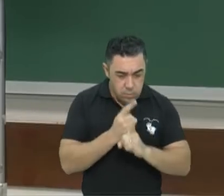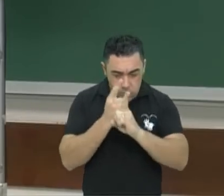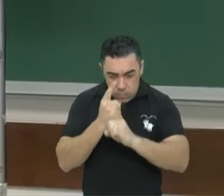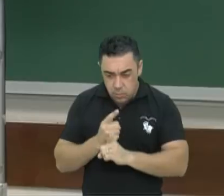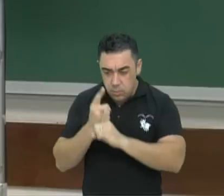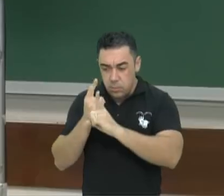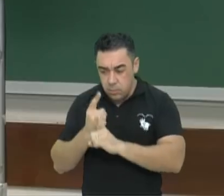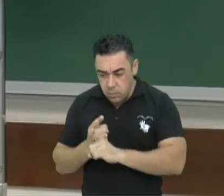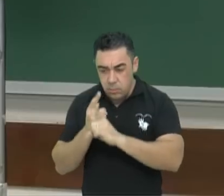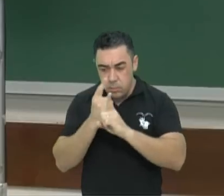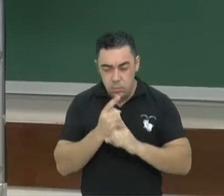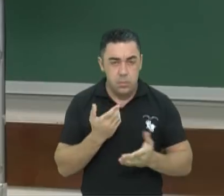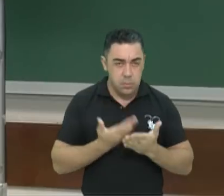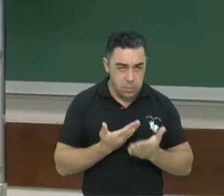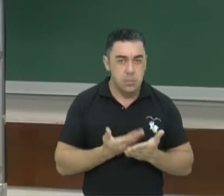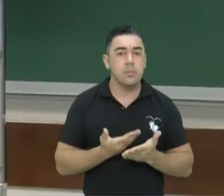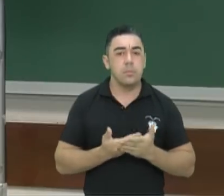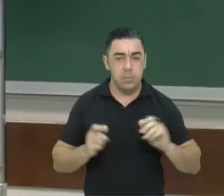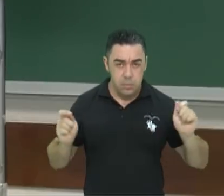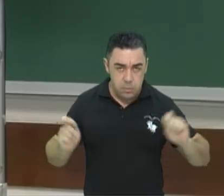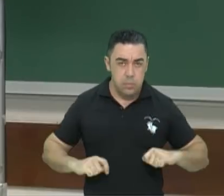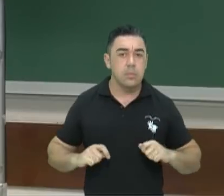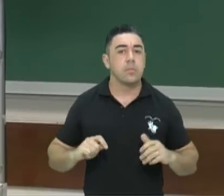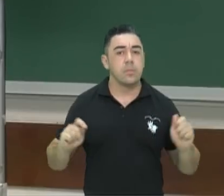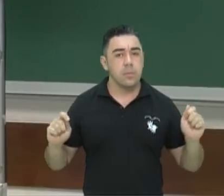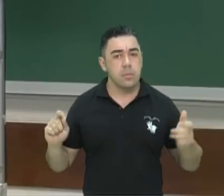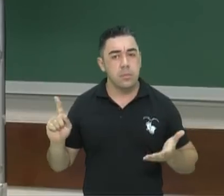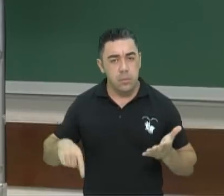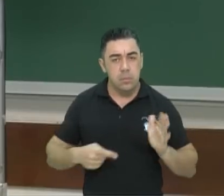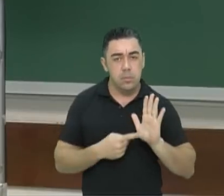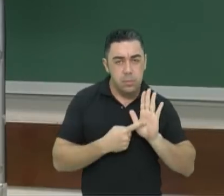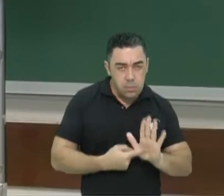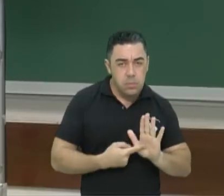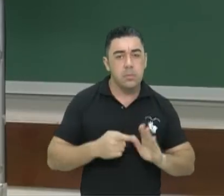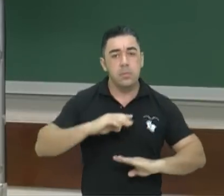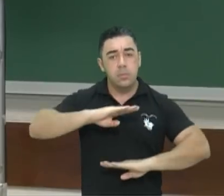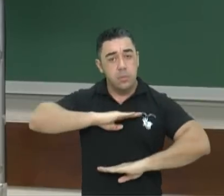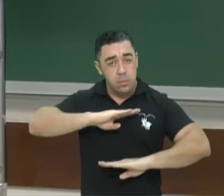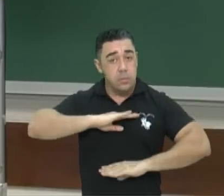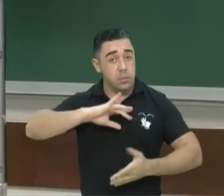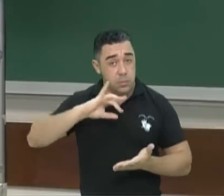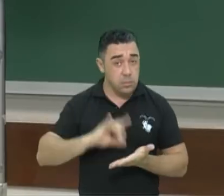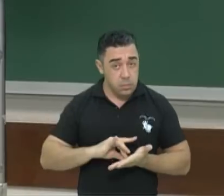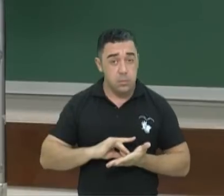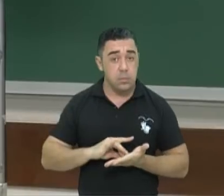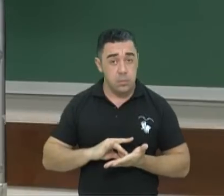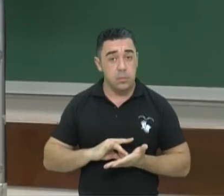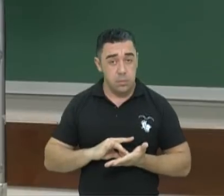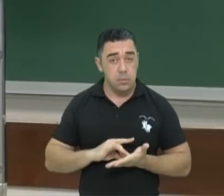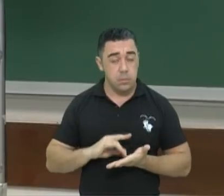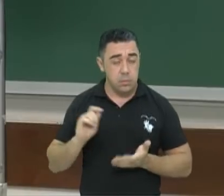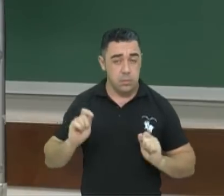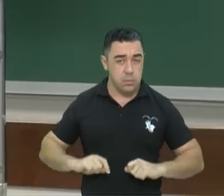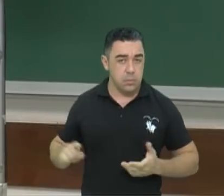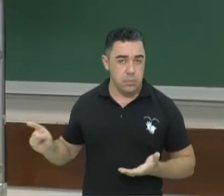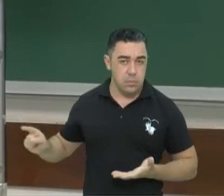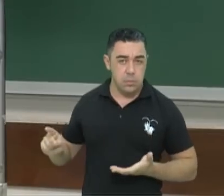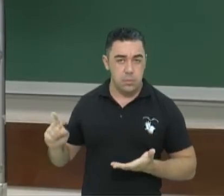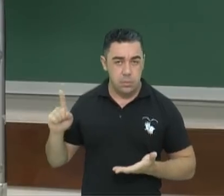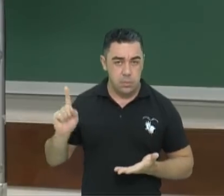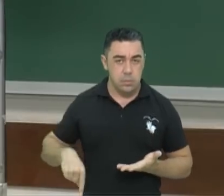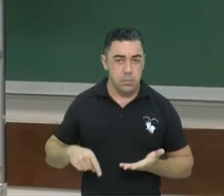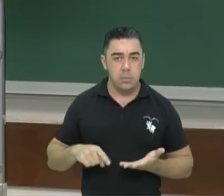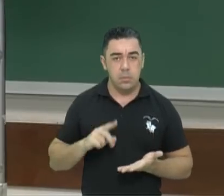durante as aulas que a gente tem trazido situações reais aqui para que a gente